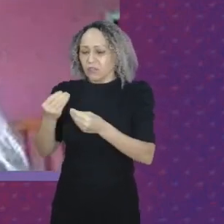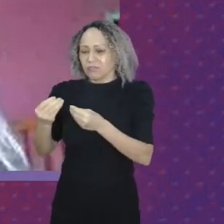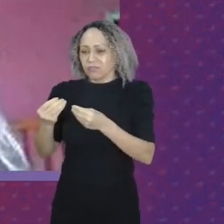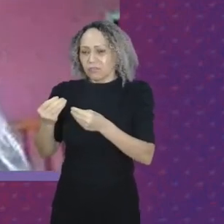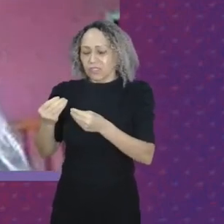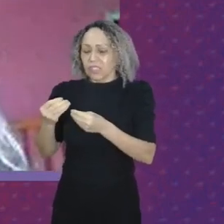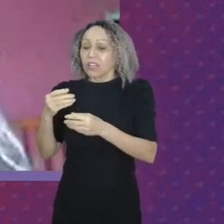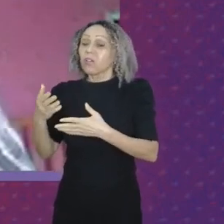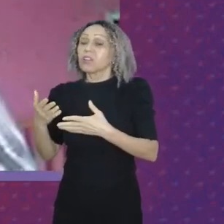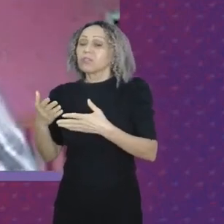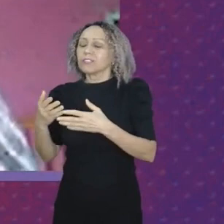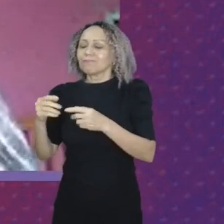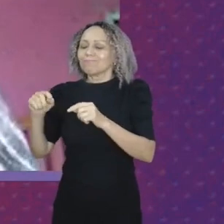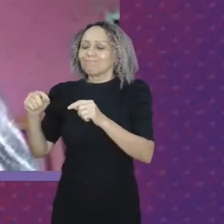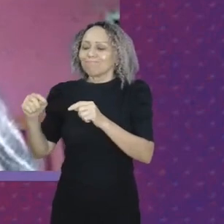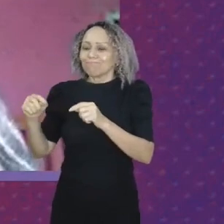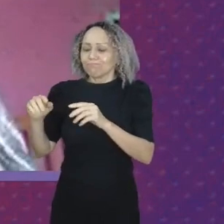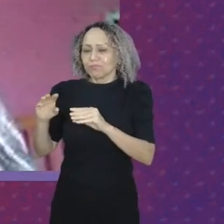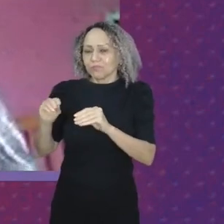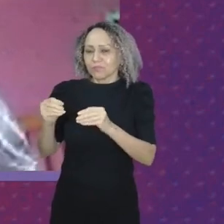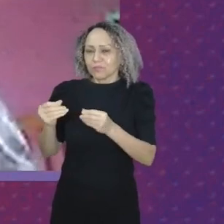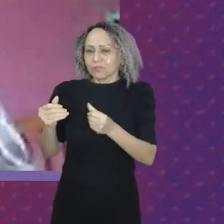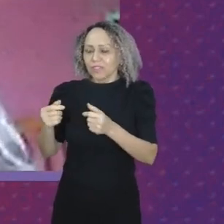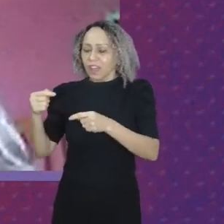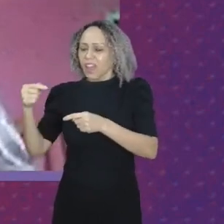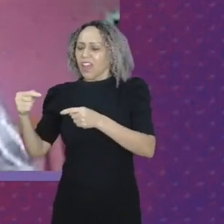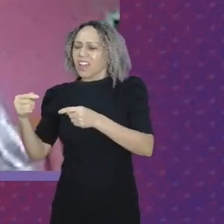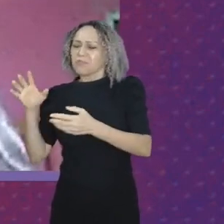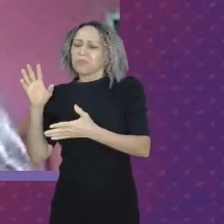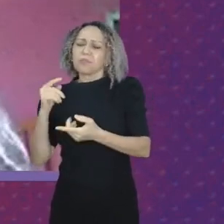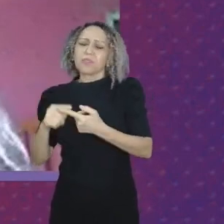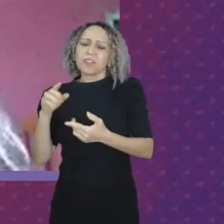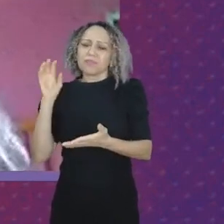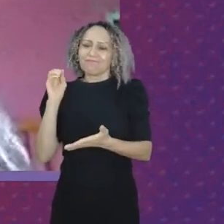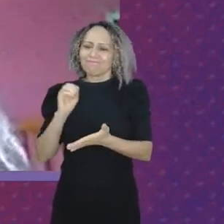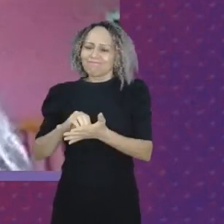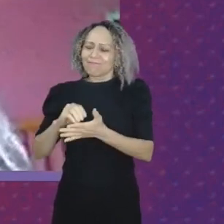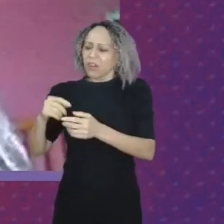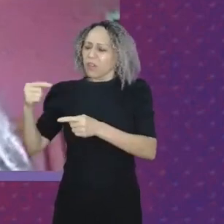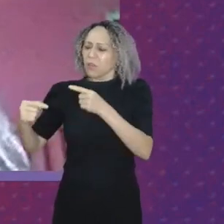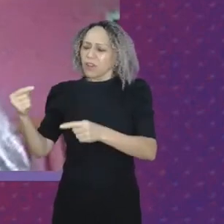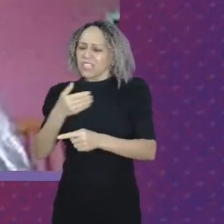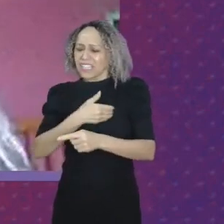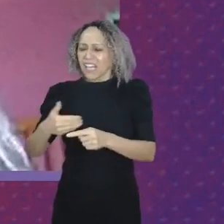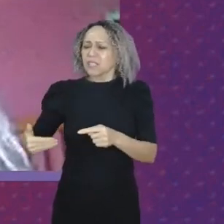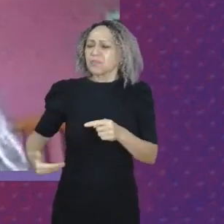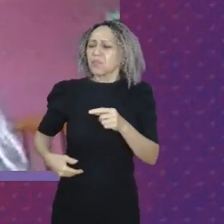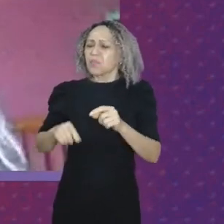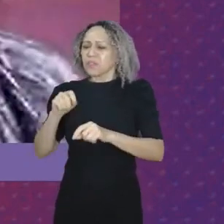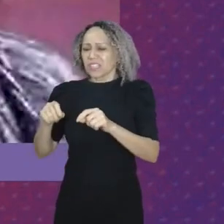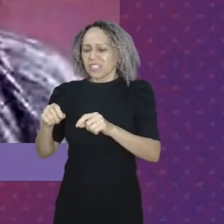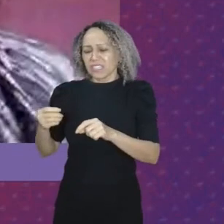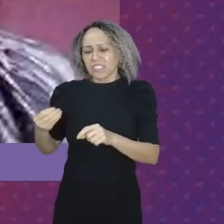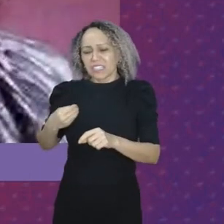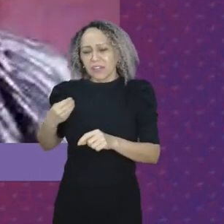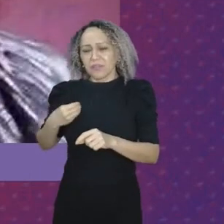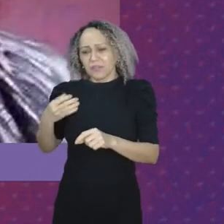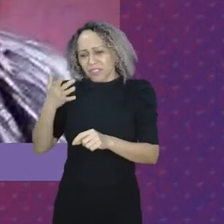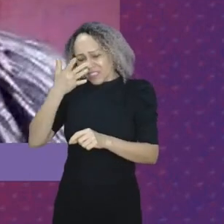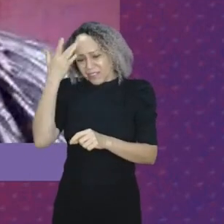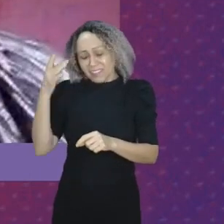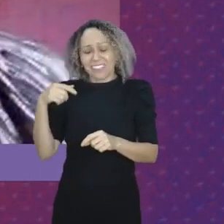essas políticas públicas, a ausência dessas políticas públicas vão impactar a vida das pessoas. A